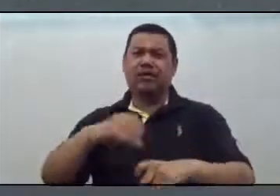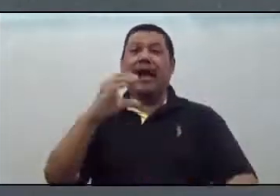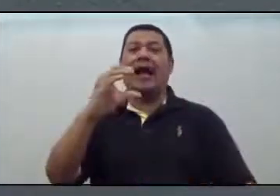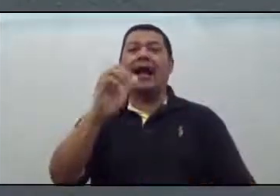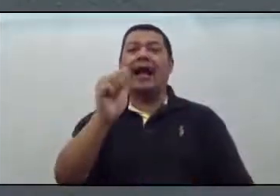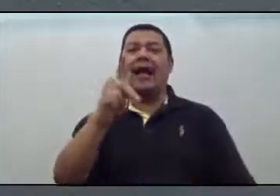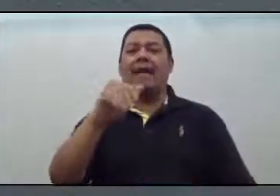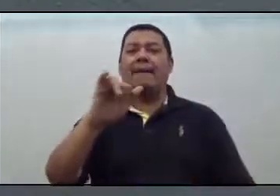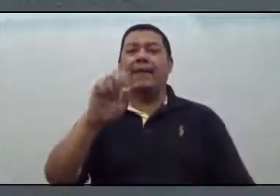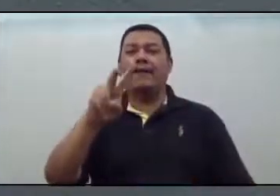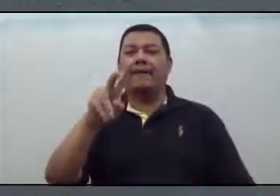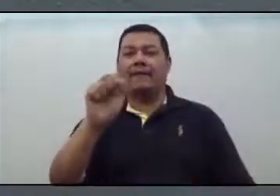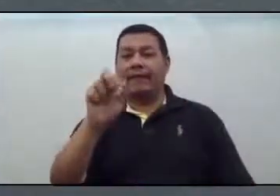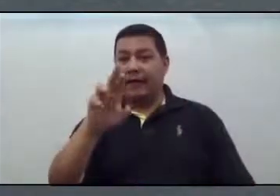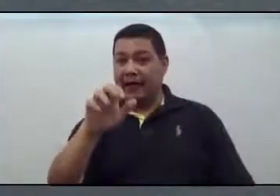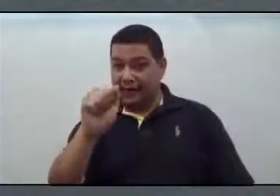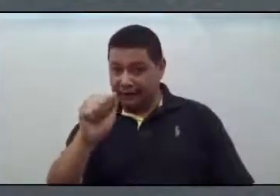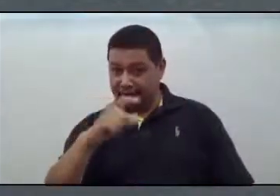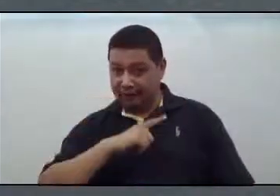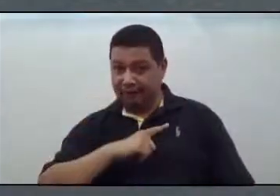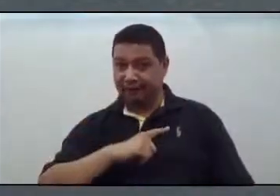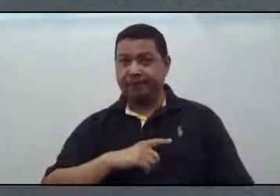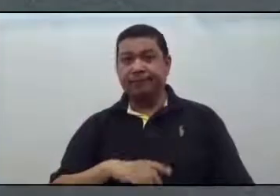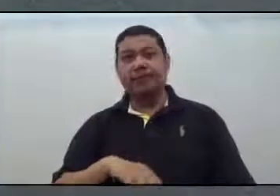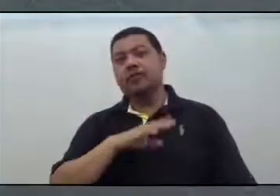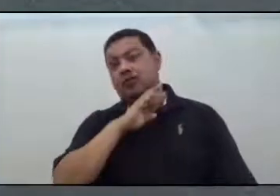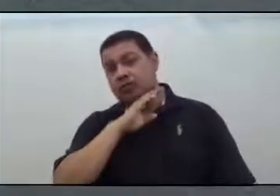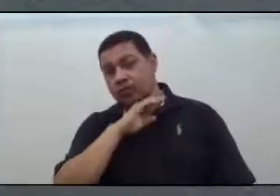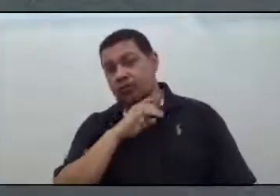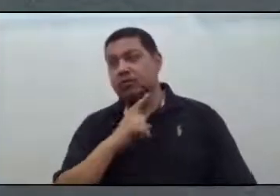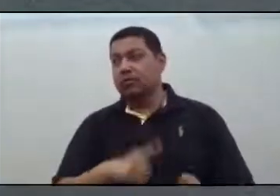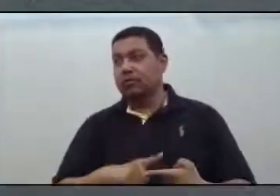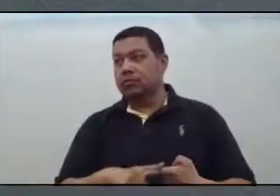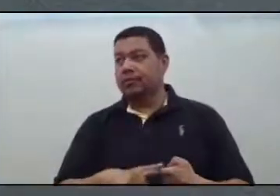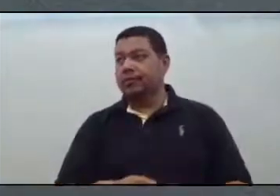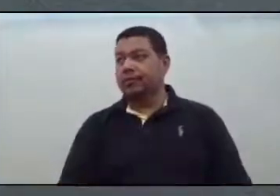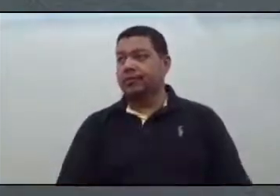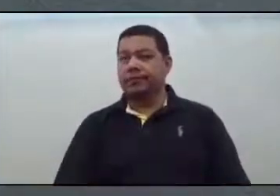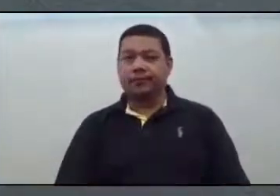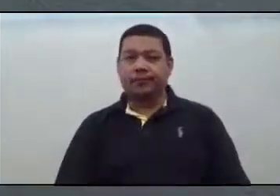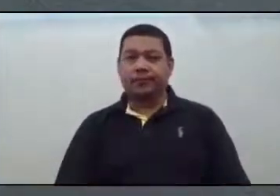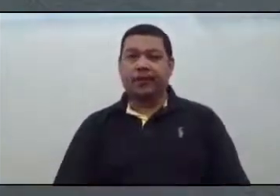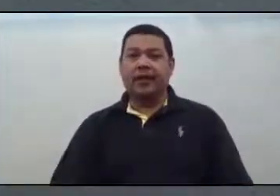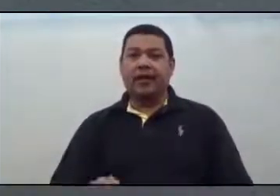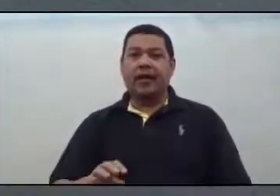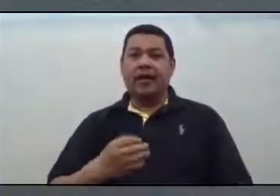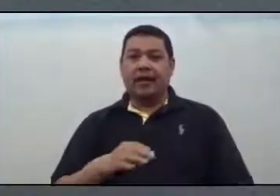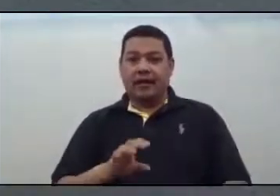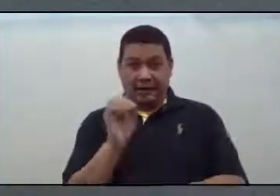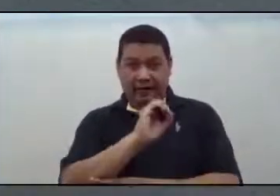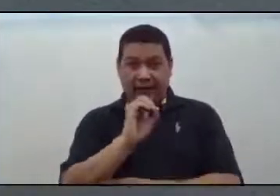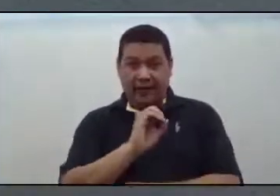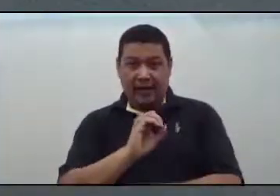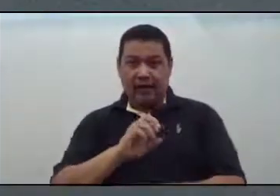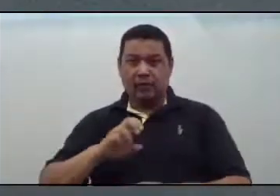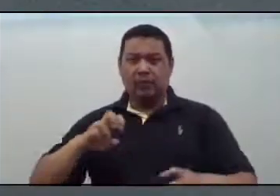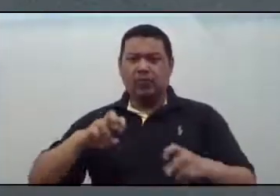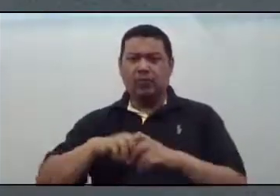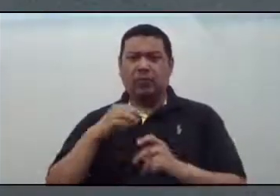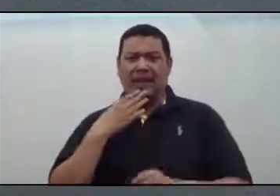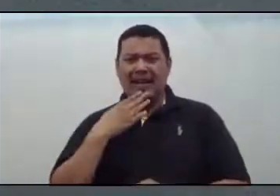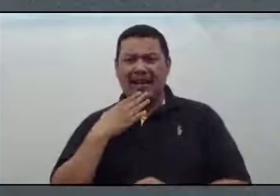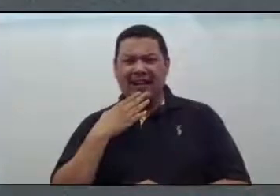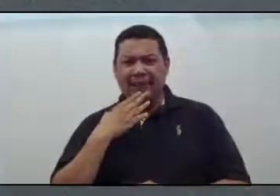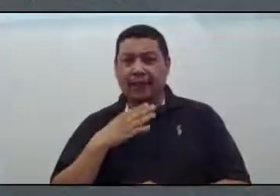dá o prejuízo, né, para o condutor, por questão do dano no veículo, e diminui também o índice